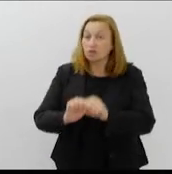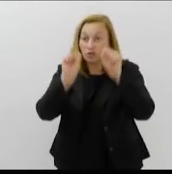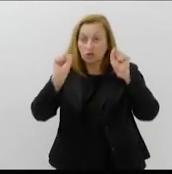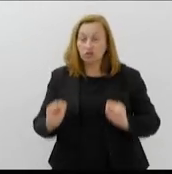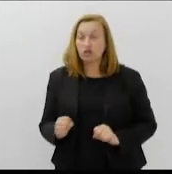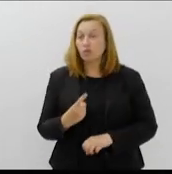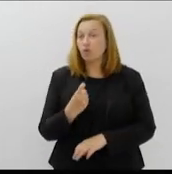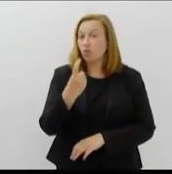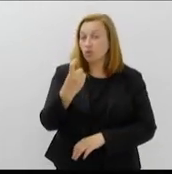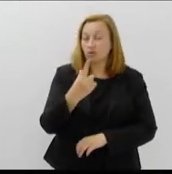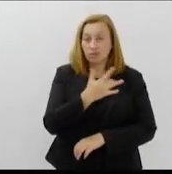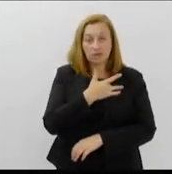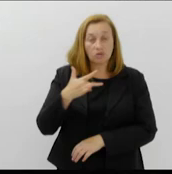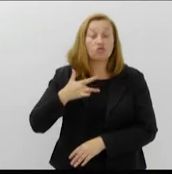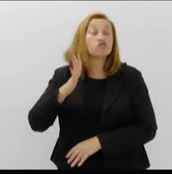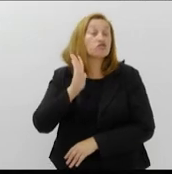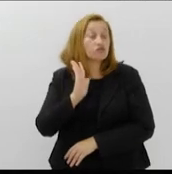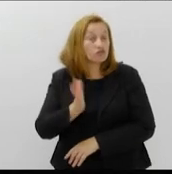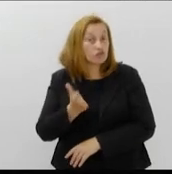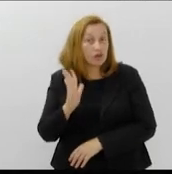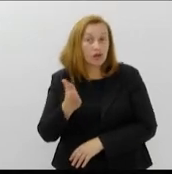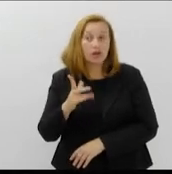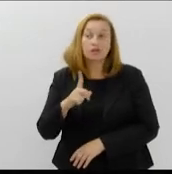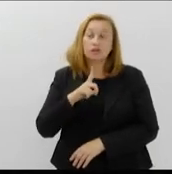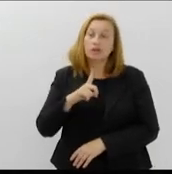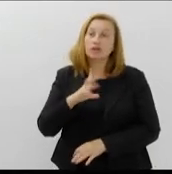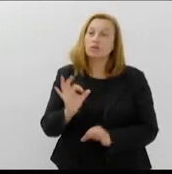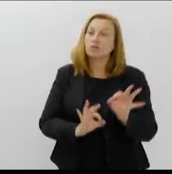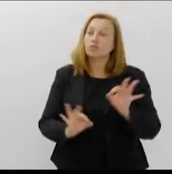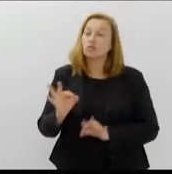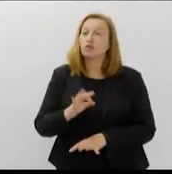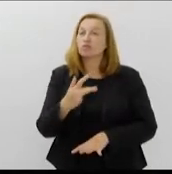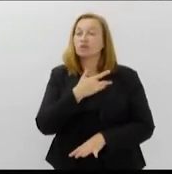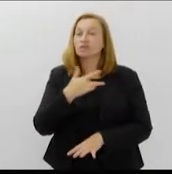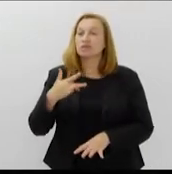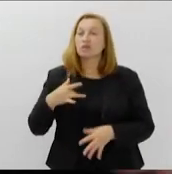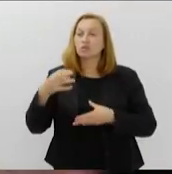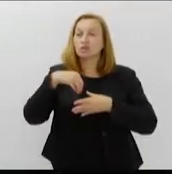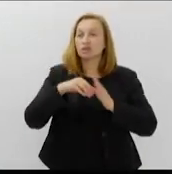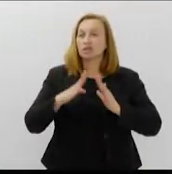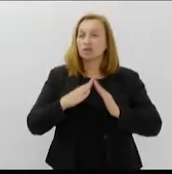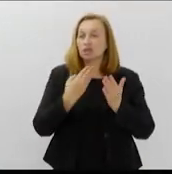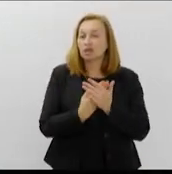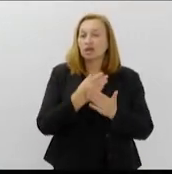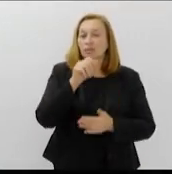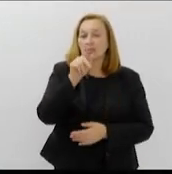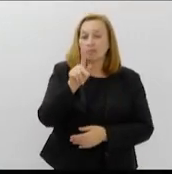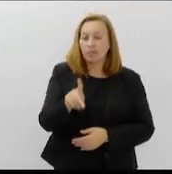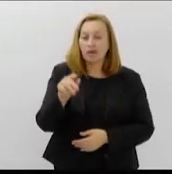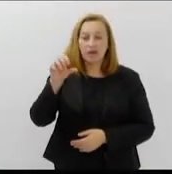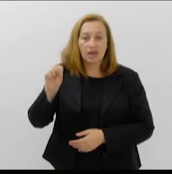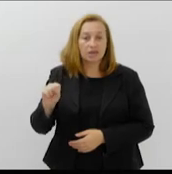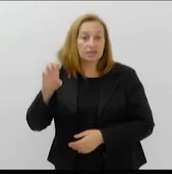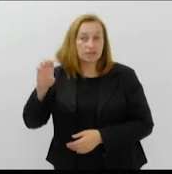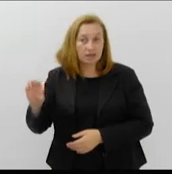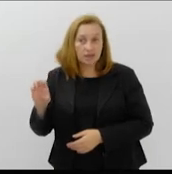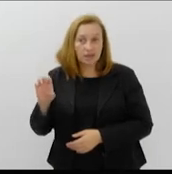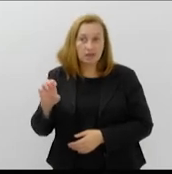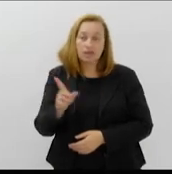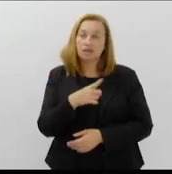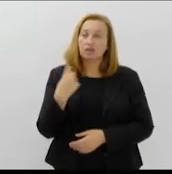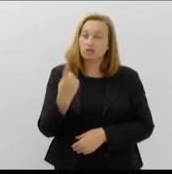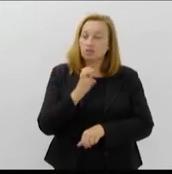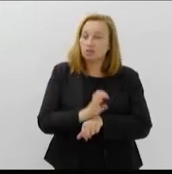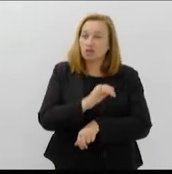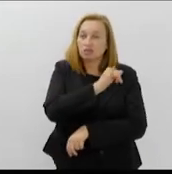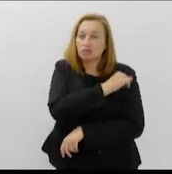de Saúde, já tem o Programa de Saúde nas Escolas, o PSE, que em nosso